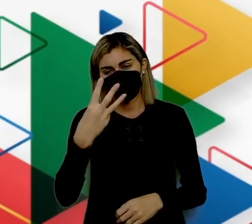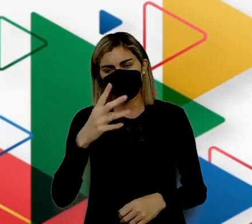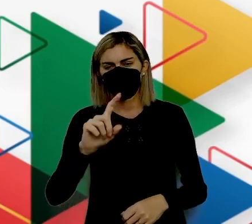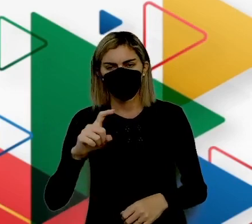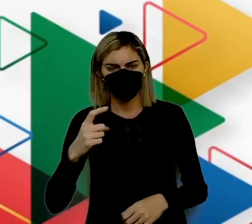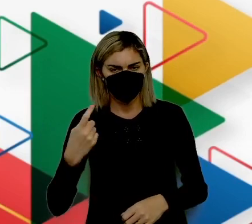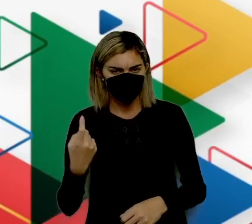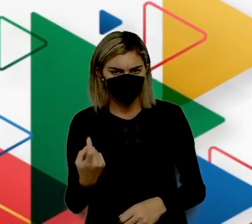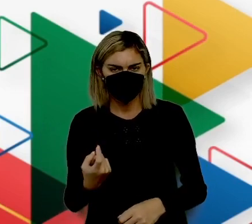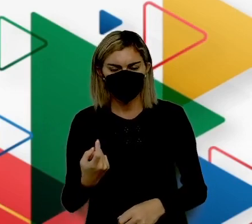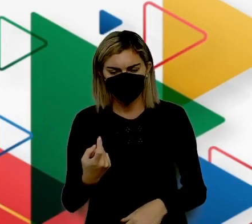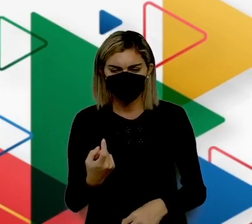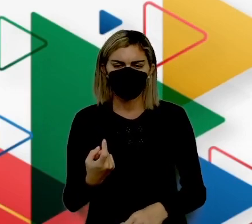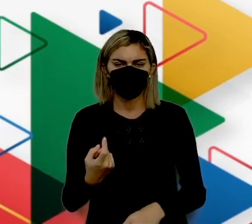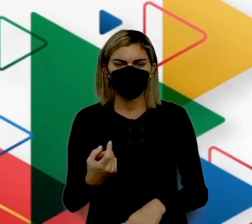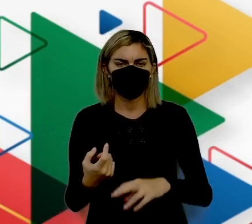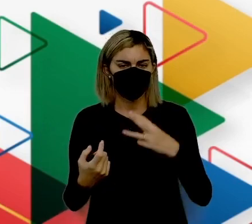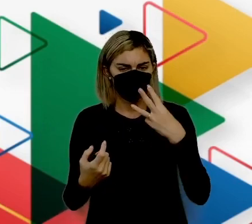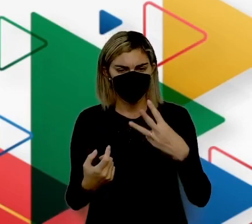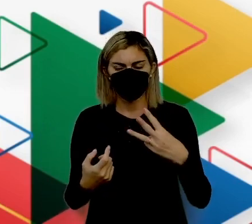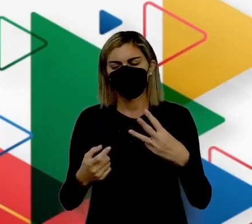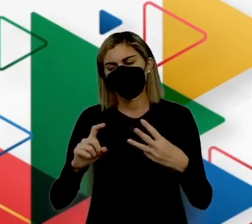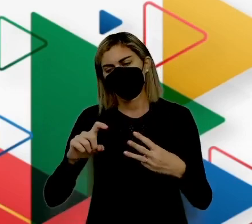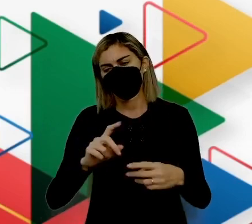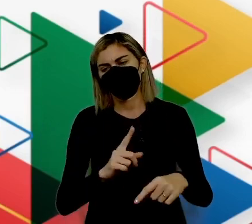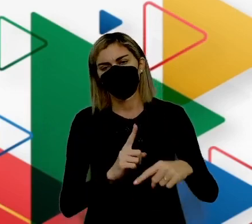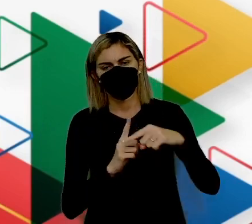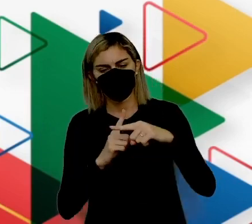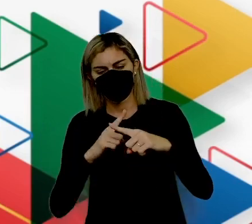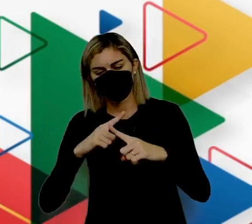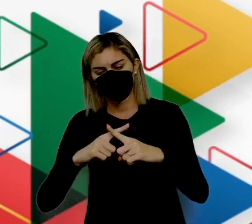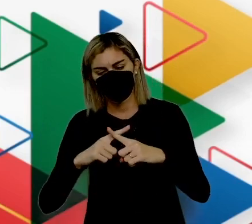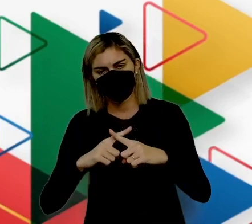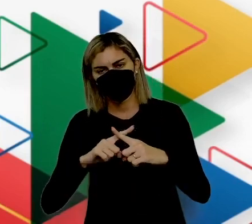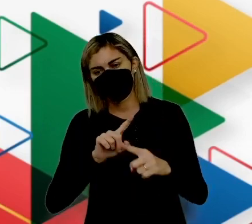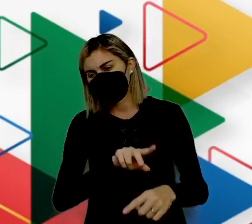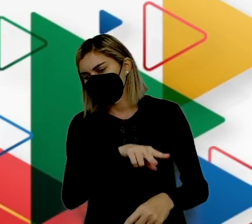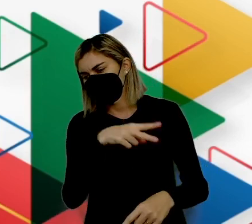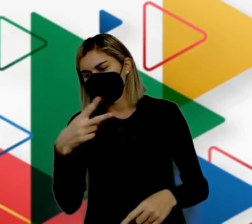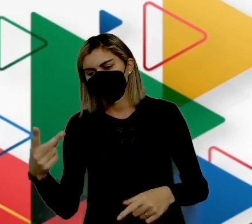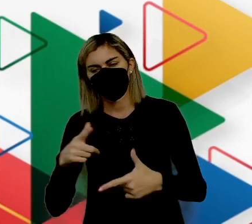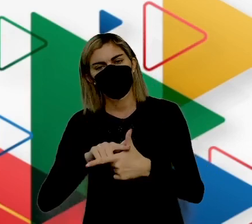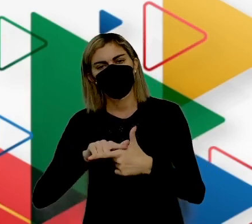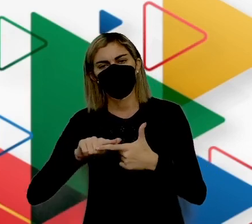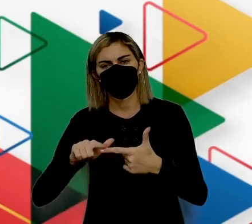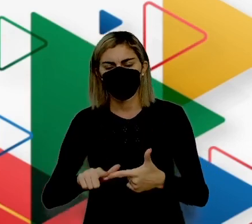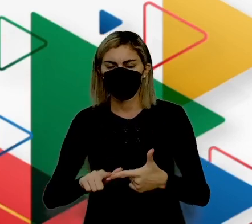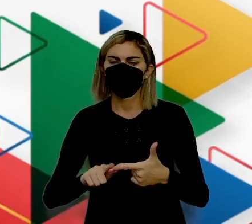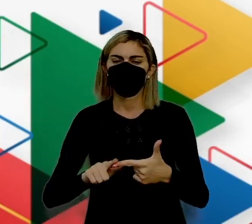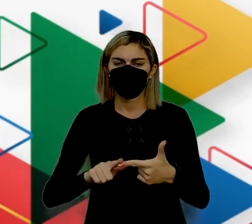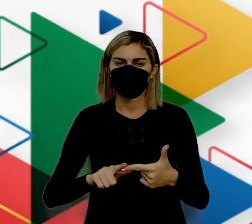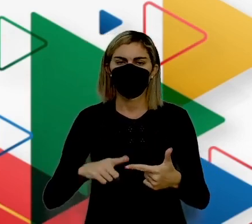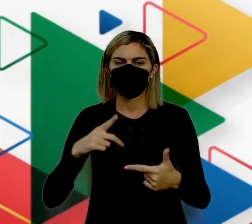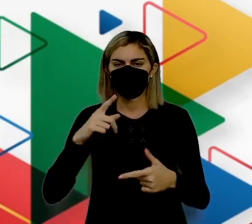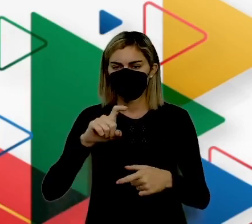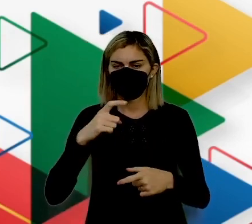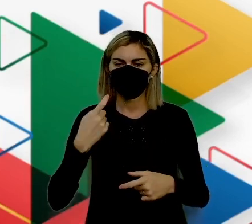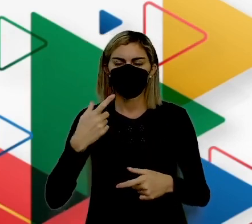3x. Só que o 3 está multiplicando, passa dividindo. Então esse x vai ser